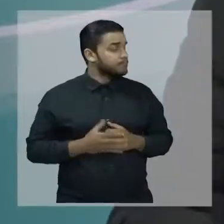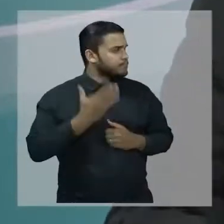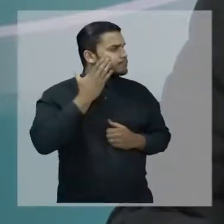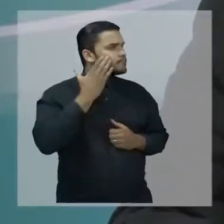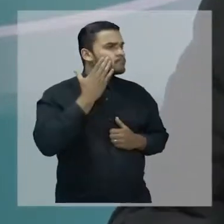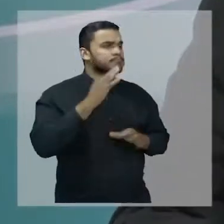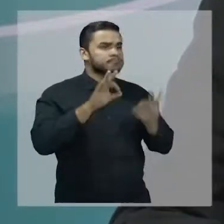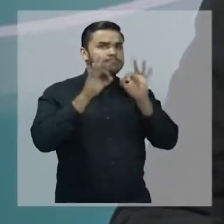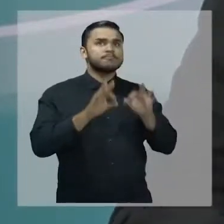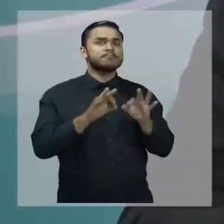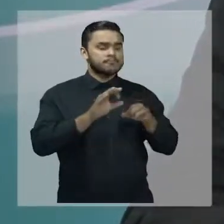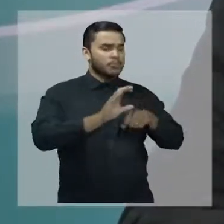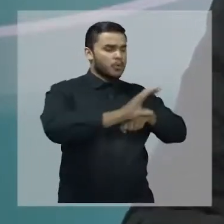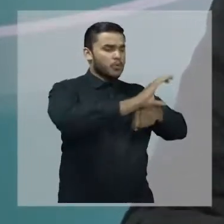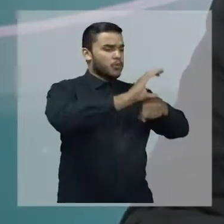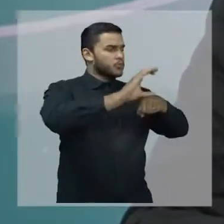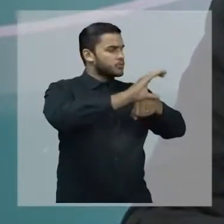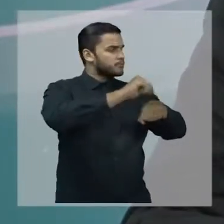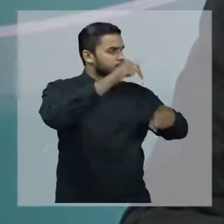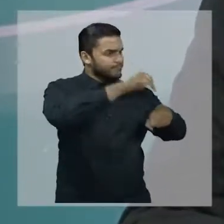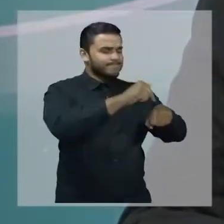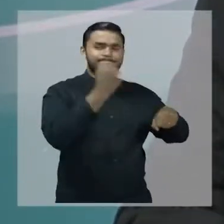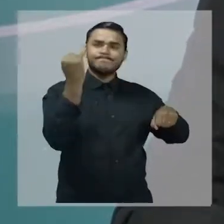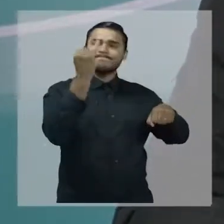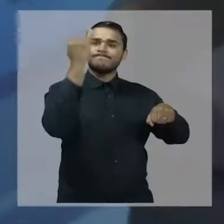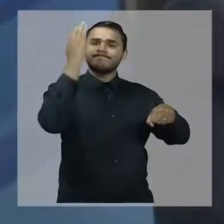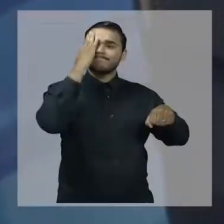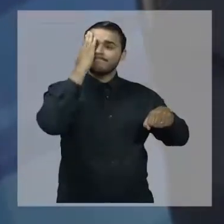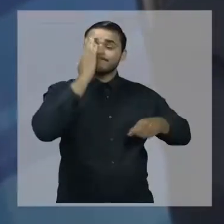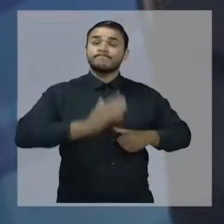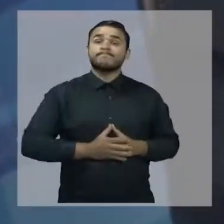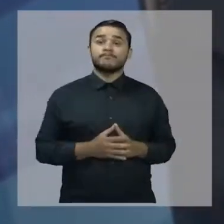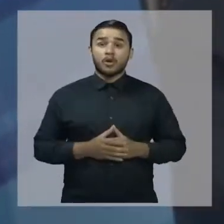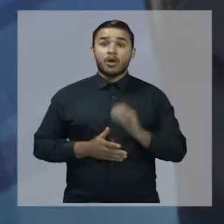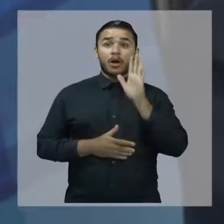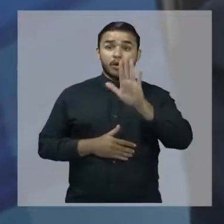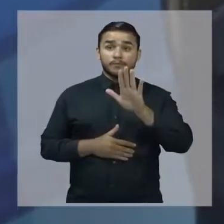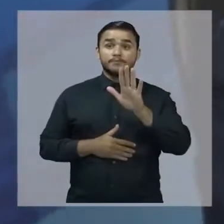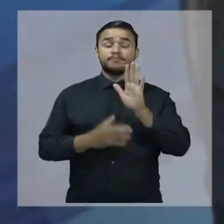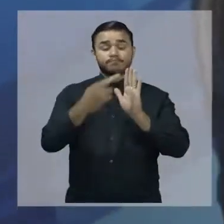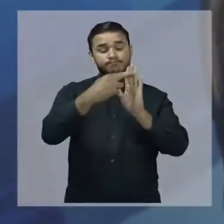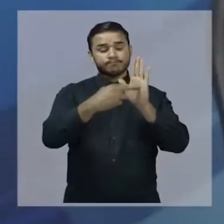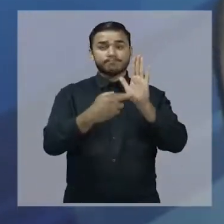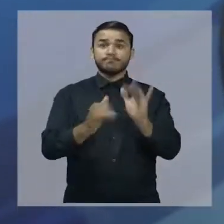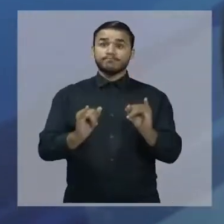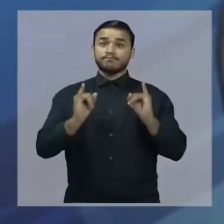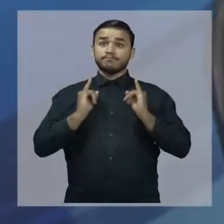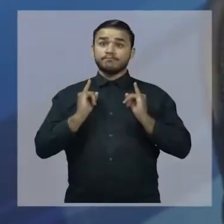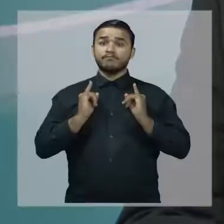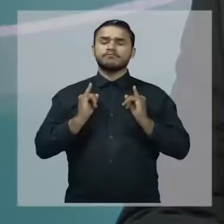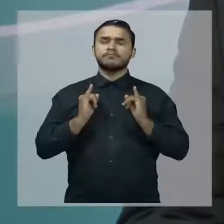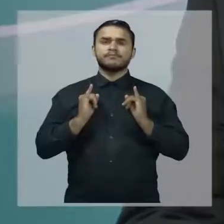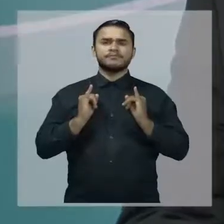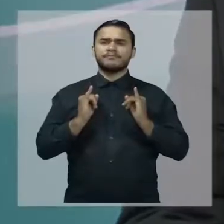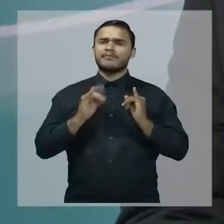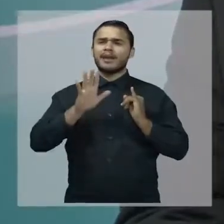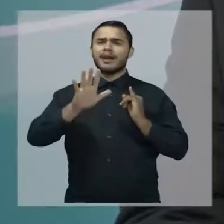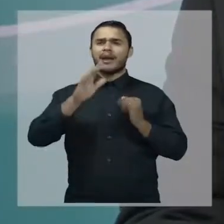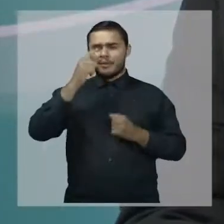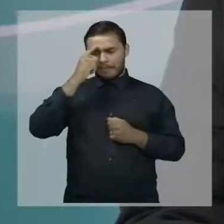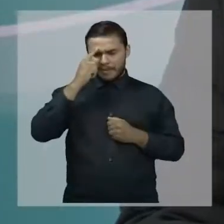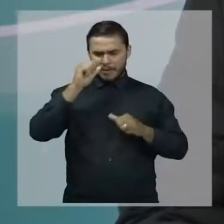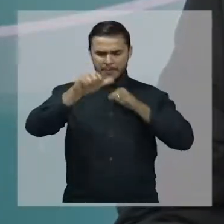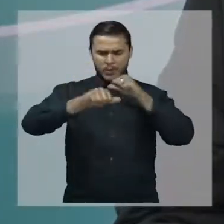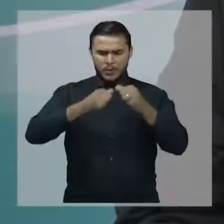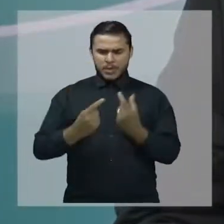que intervém, ou seja, dita intervencionista. Essa é a sua natureza. A reforma da Previdência, como nós sabemos, ela não